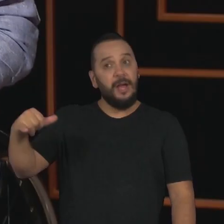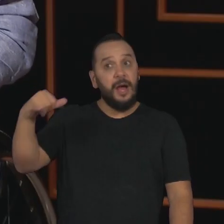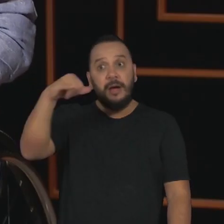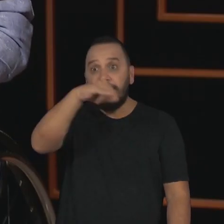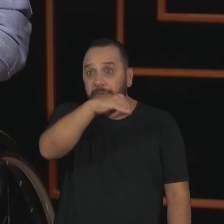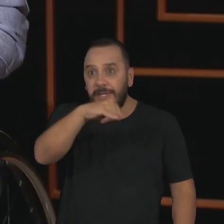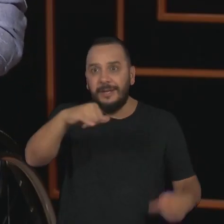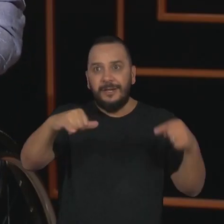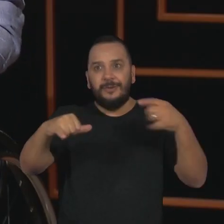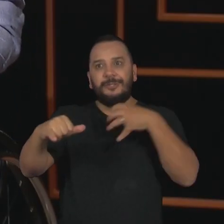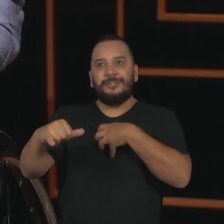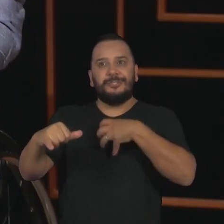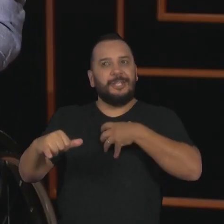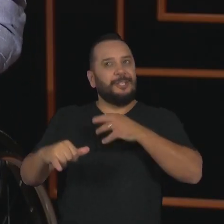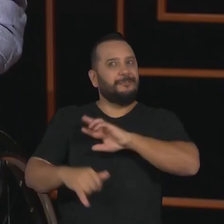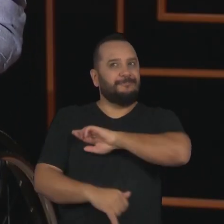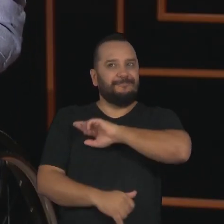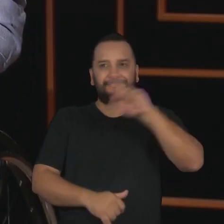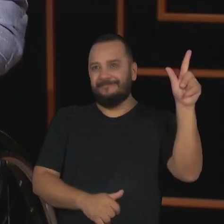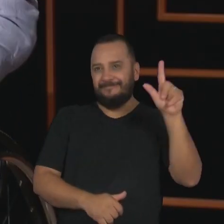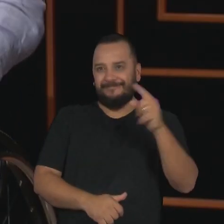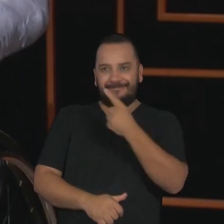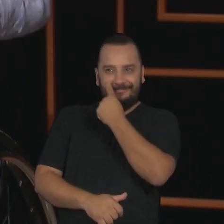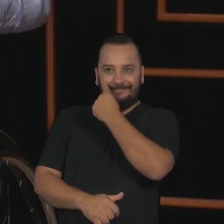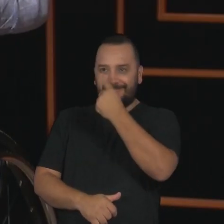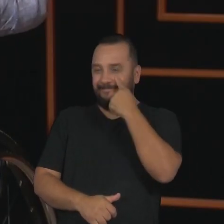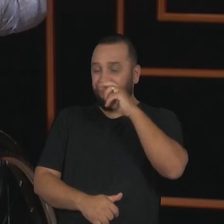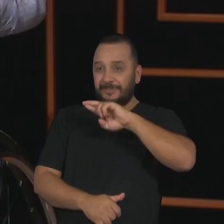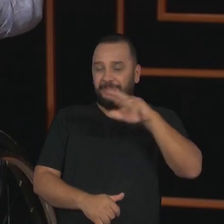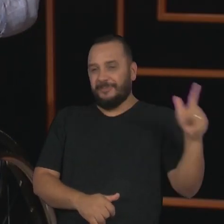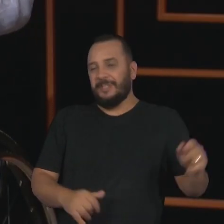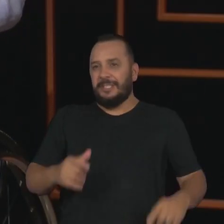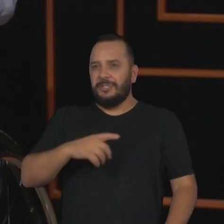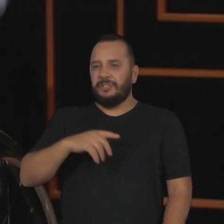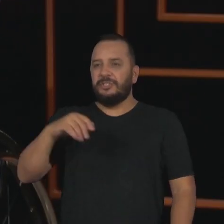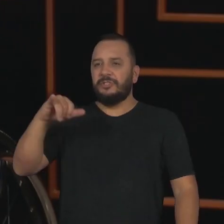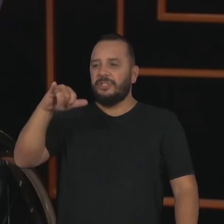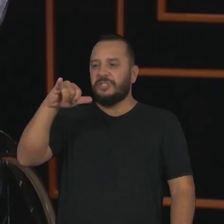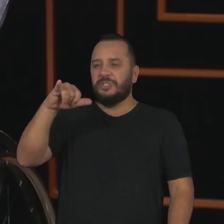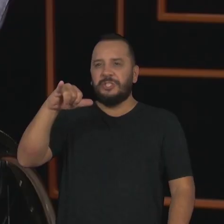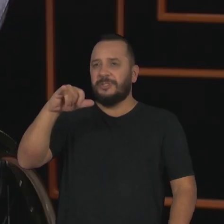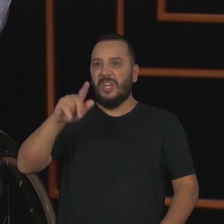dos aviões que estavam por aí, né? Eram asas deltas,